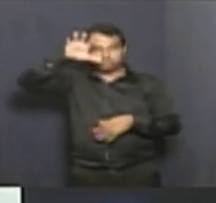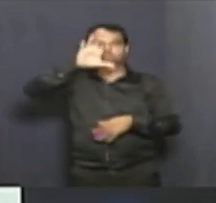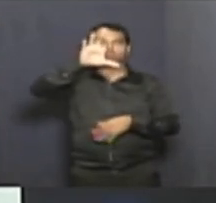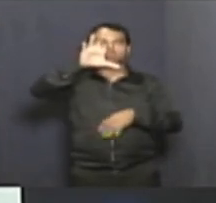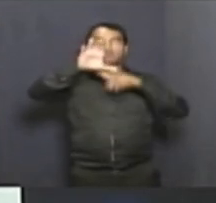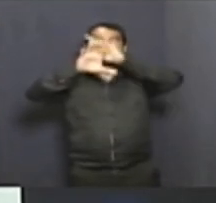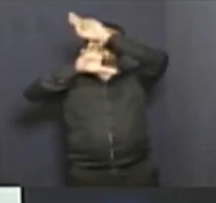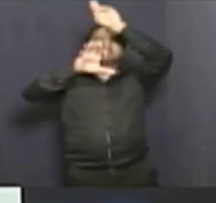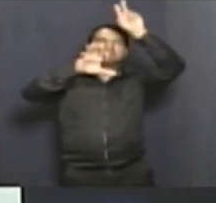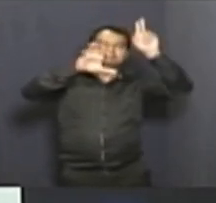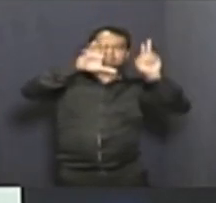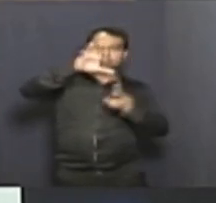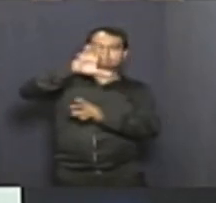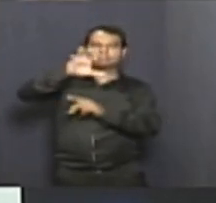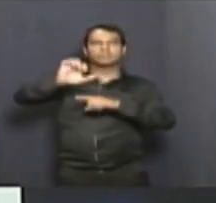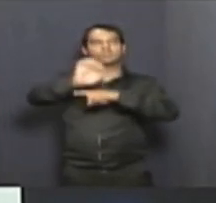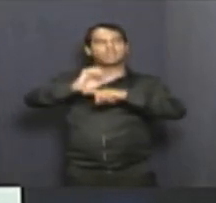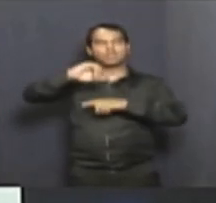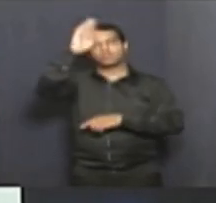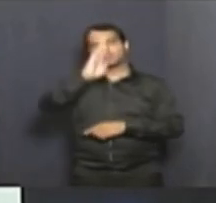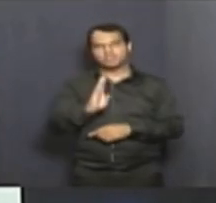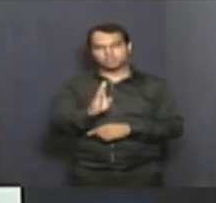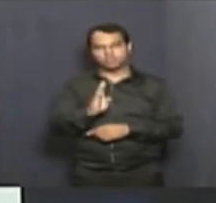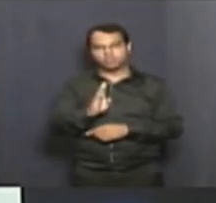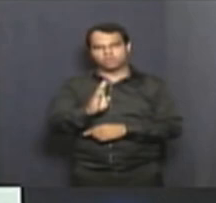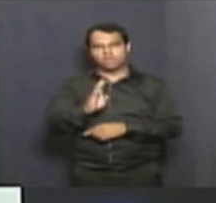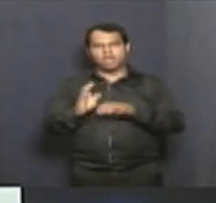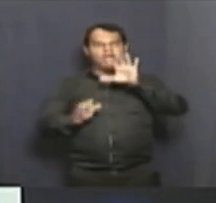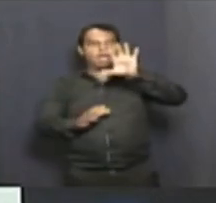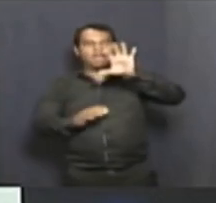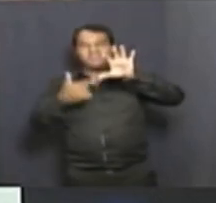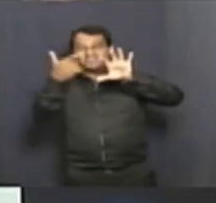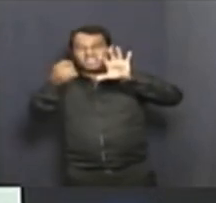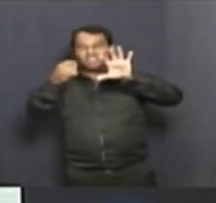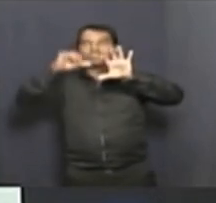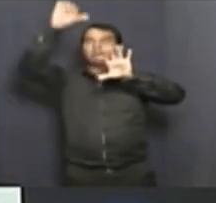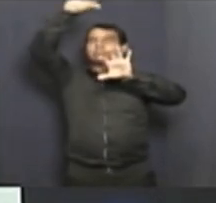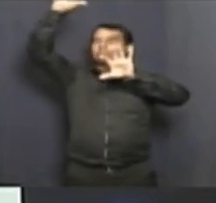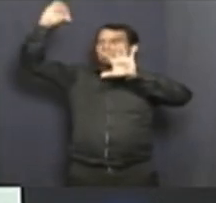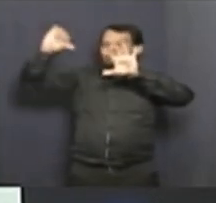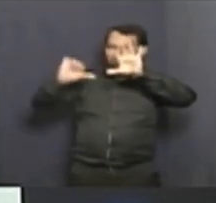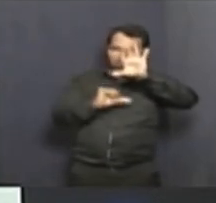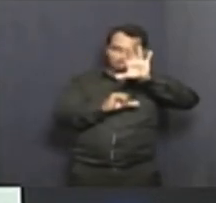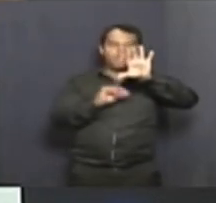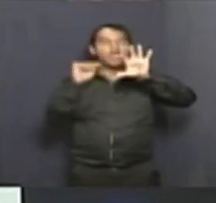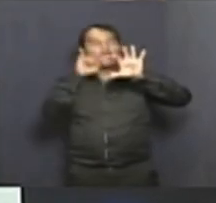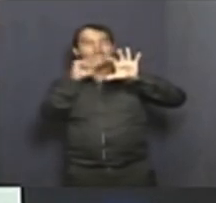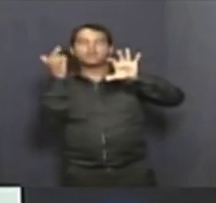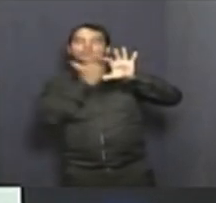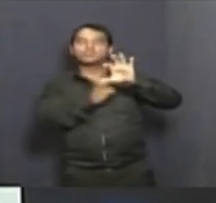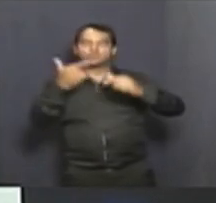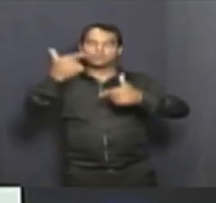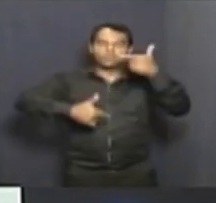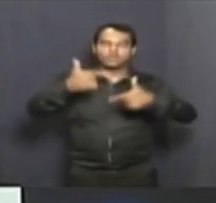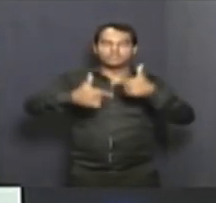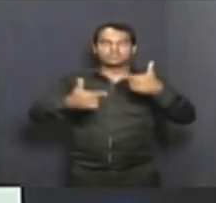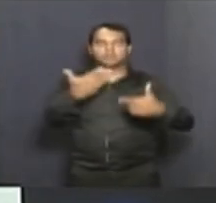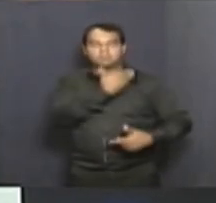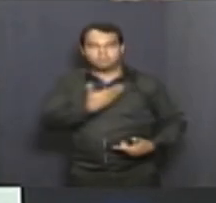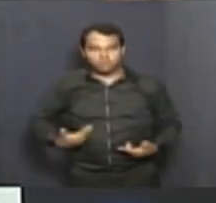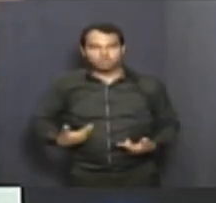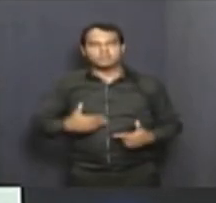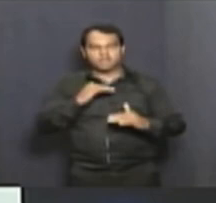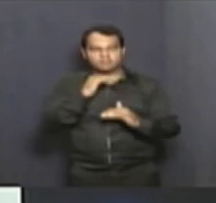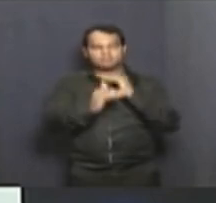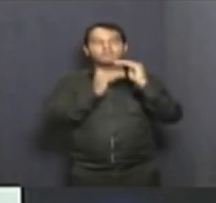dos estados brasileiros estados hoje 25 cubiro a crise nós conseguimos com políticas públicas avançar em